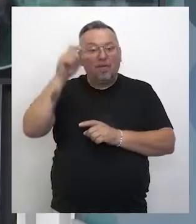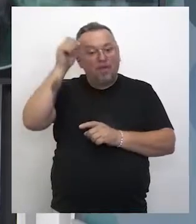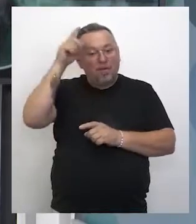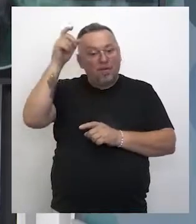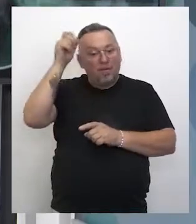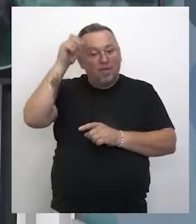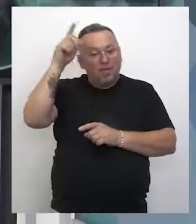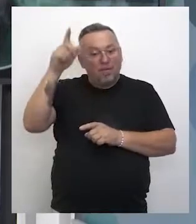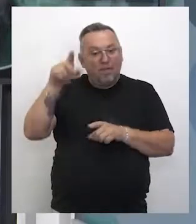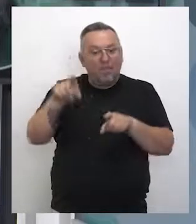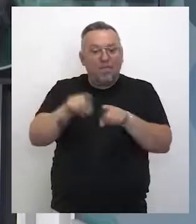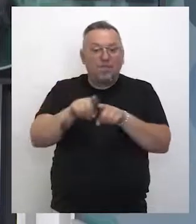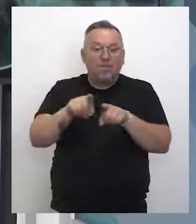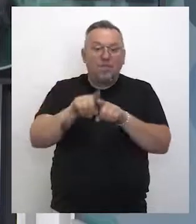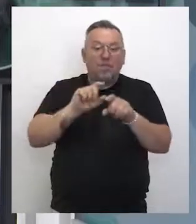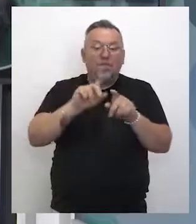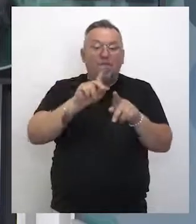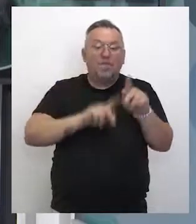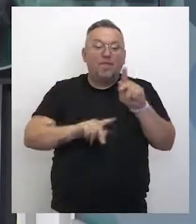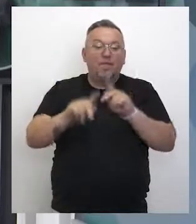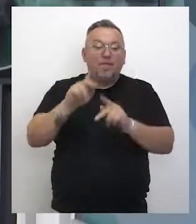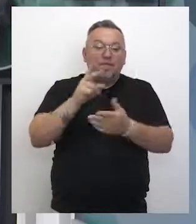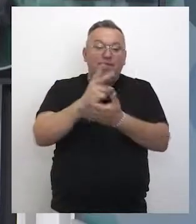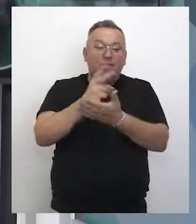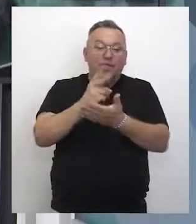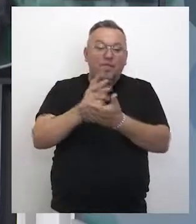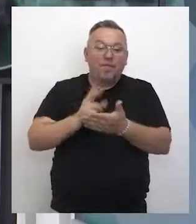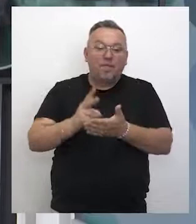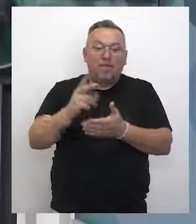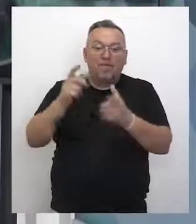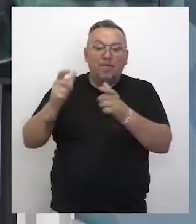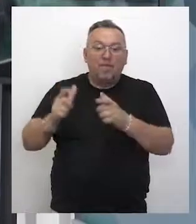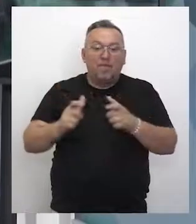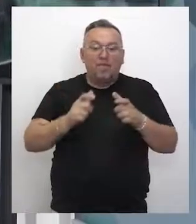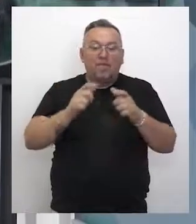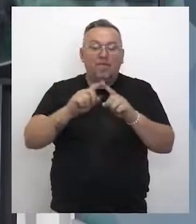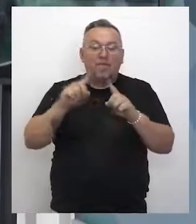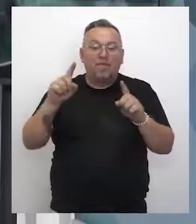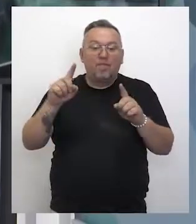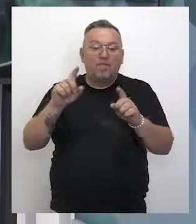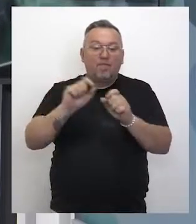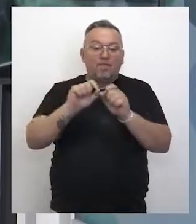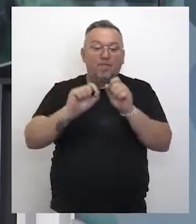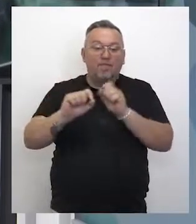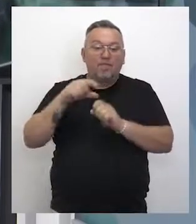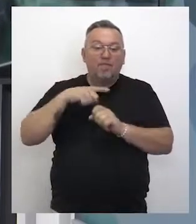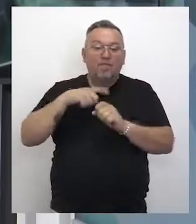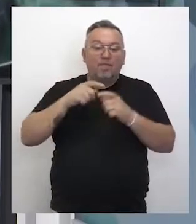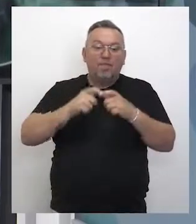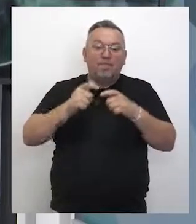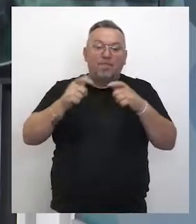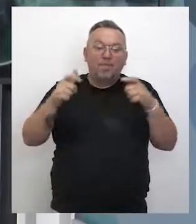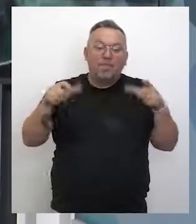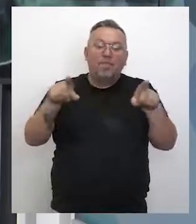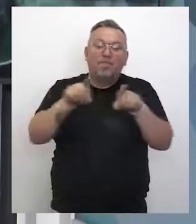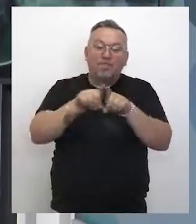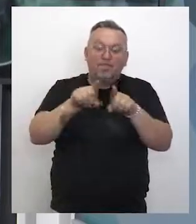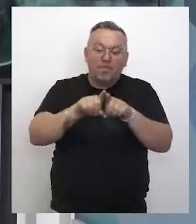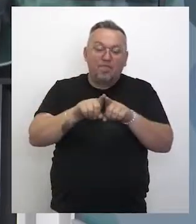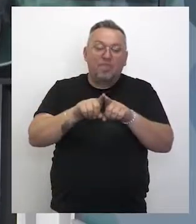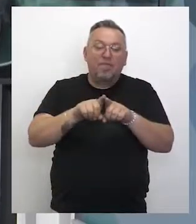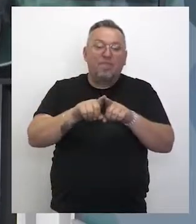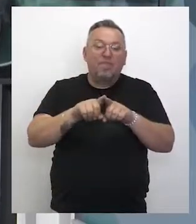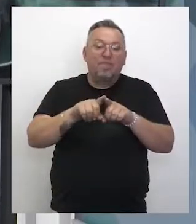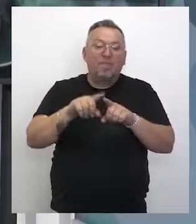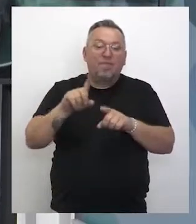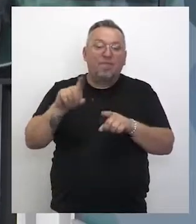culturas, né, e esses povos aí permanecerem sempre nos seus locais para eles, né, estarem crescendo, né, se